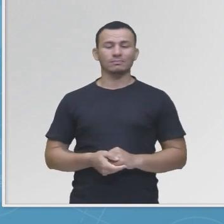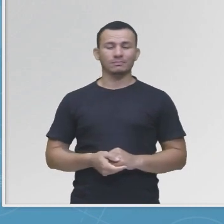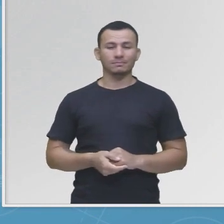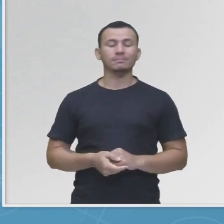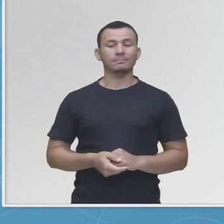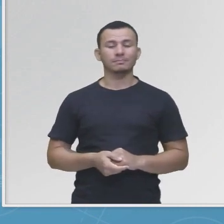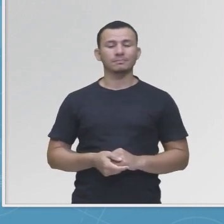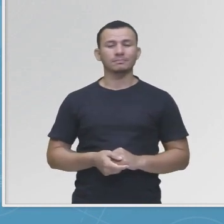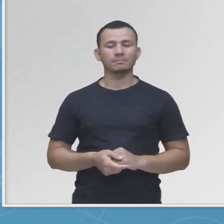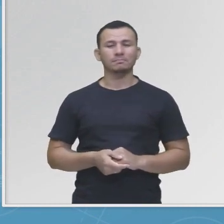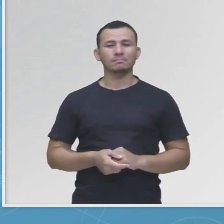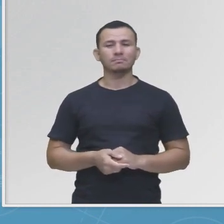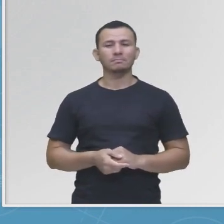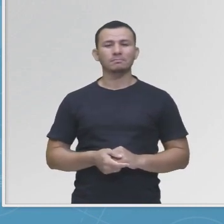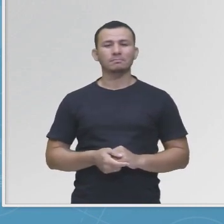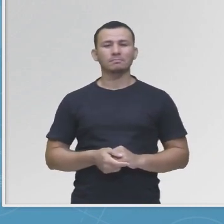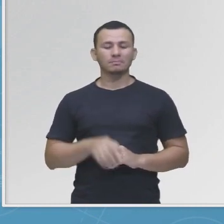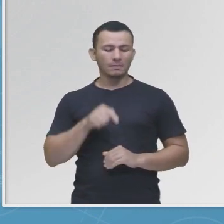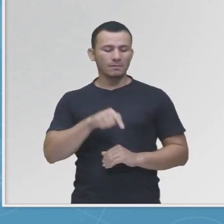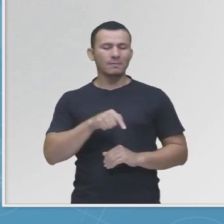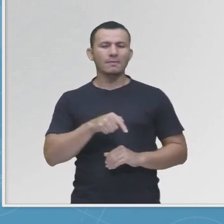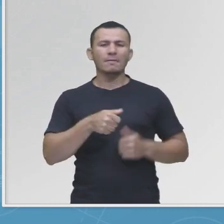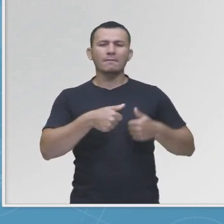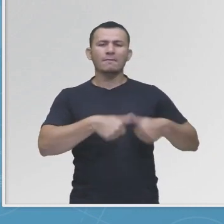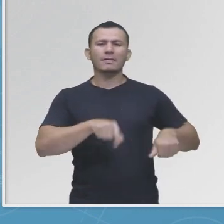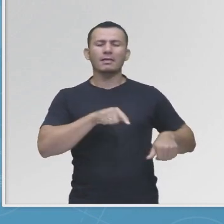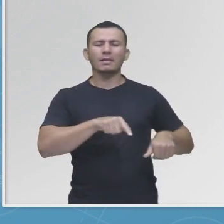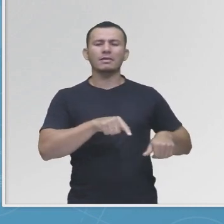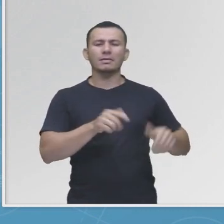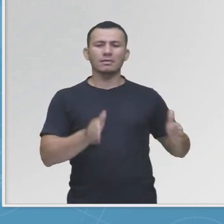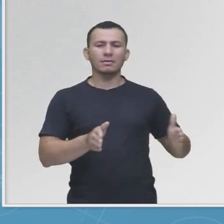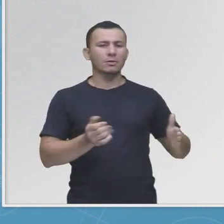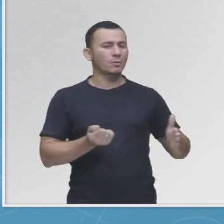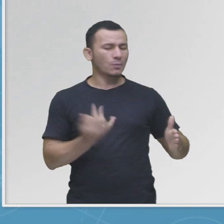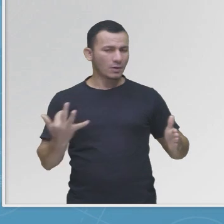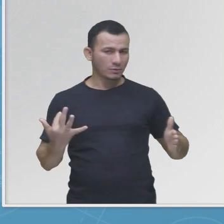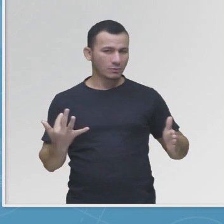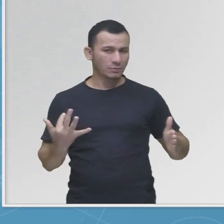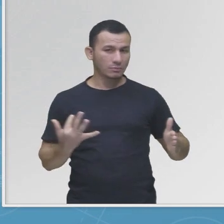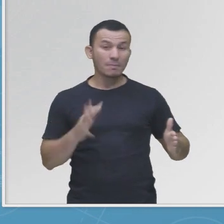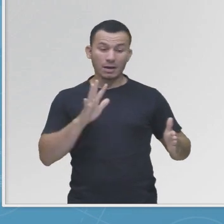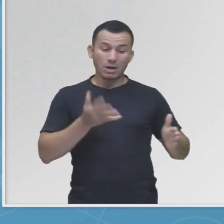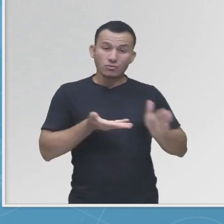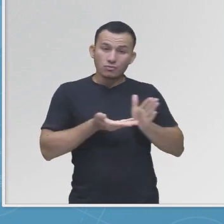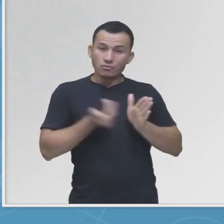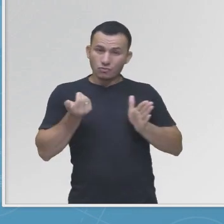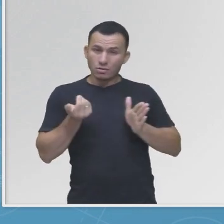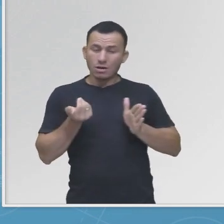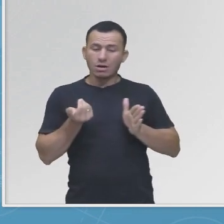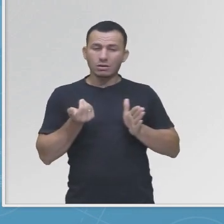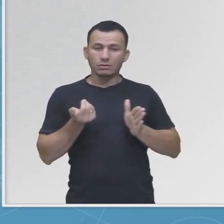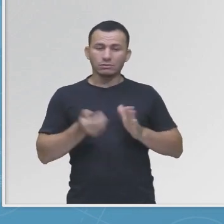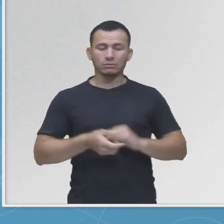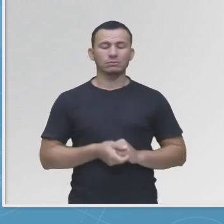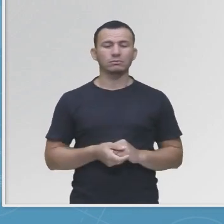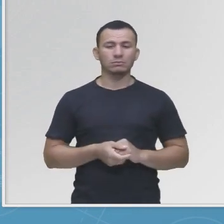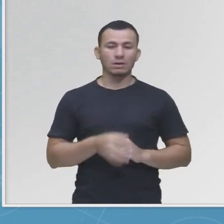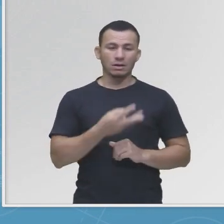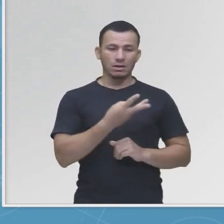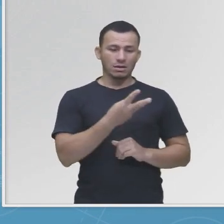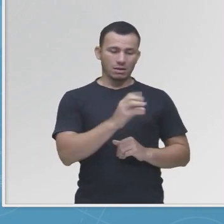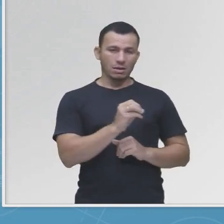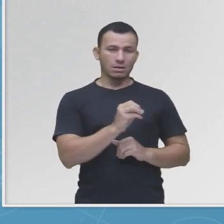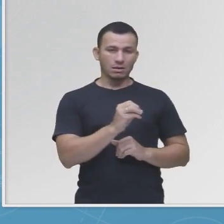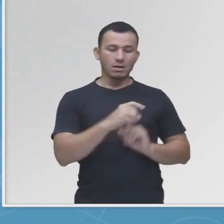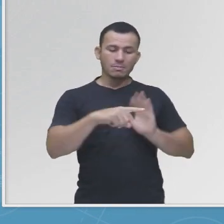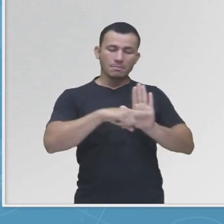Então, quantos ovos vão me restar nessa cartela em específico, né? É só retirar do total que havia, os